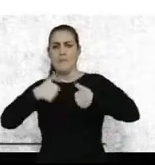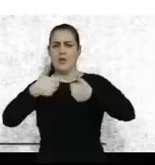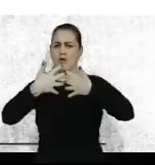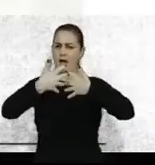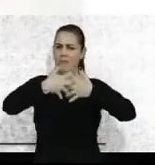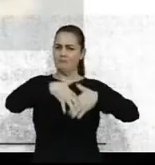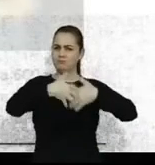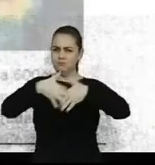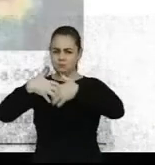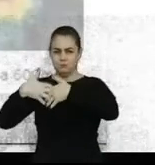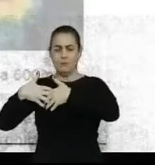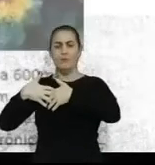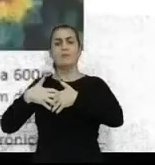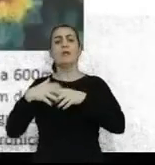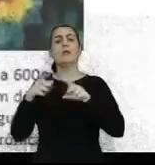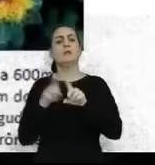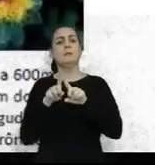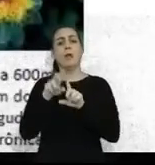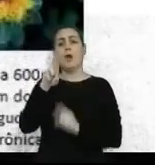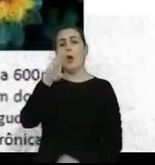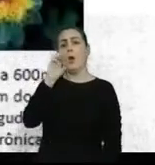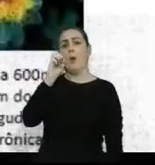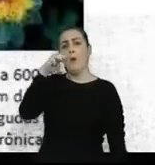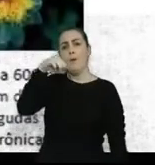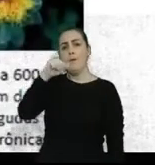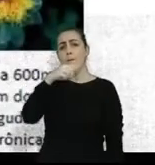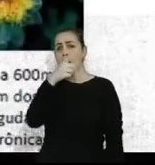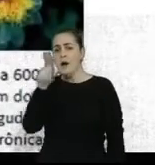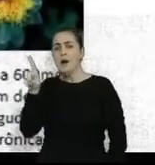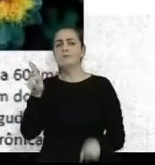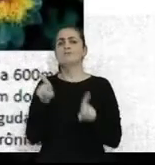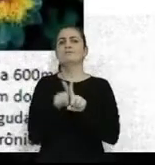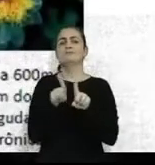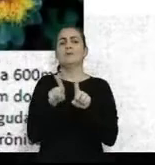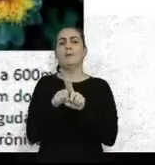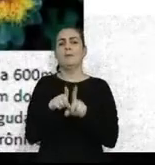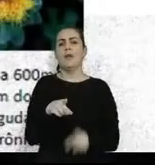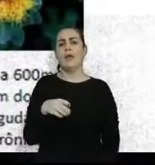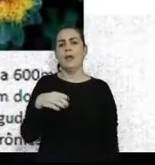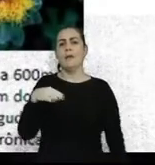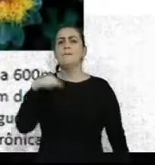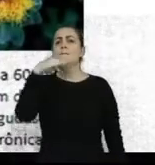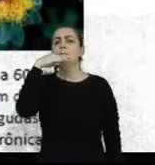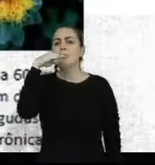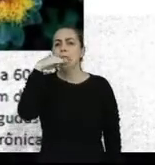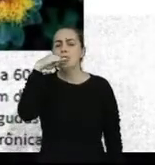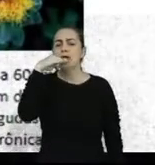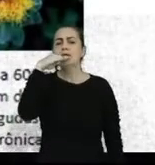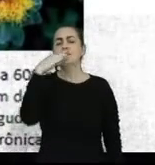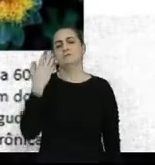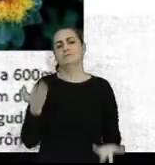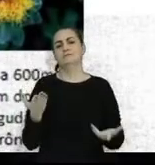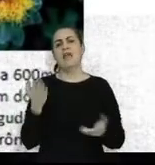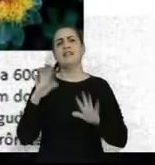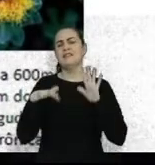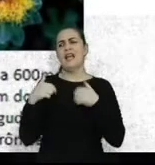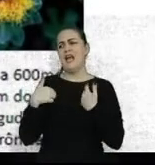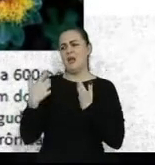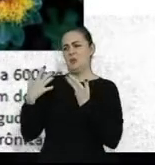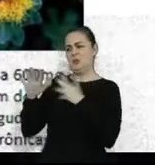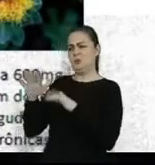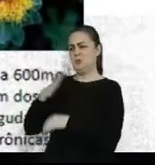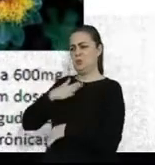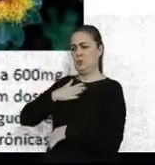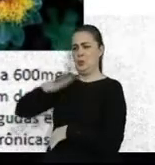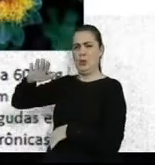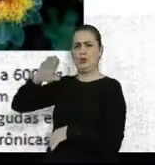alimentos. Então, não dá nem para dizer assim, mas eu não gosto de beterraba, tudo bem. Tem outras opções, tanto para o nitrato como para os polifenóis. Aqui algumas outras, né? Então, o